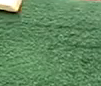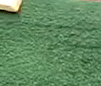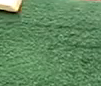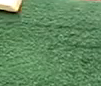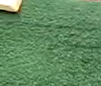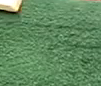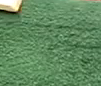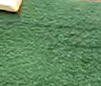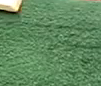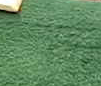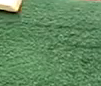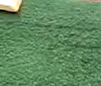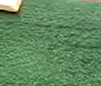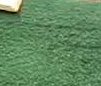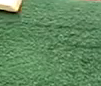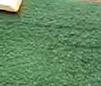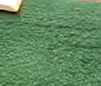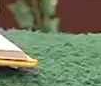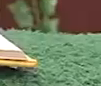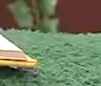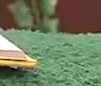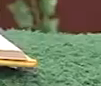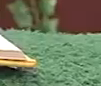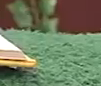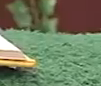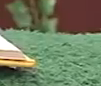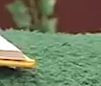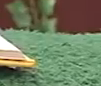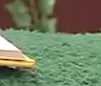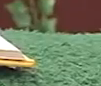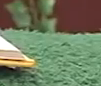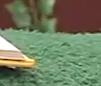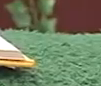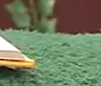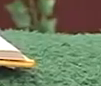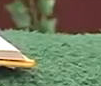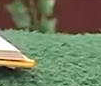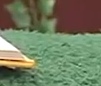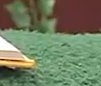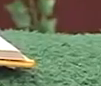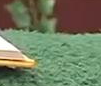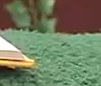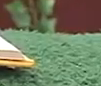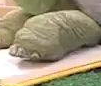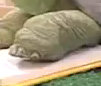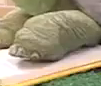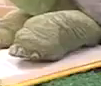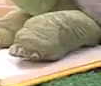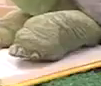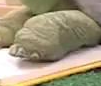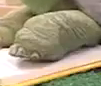Mas cordel literatura é a real expressão.